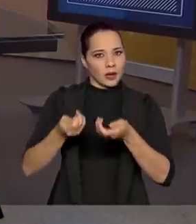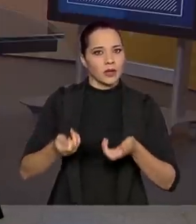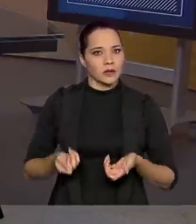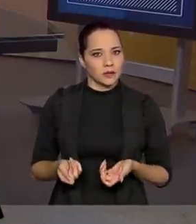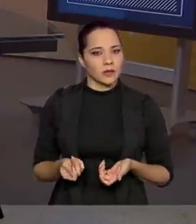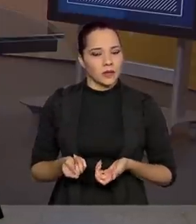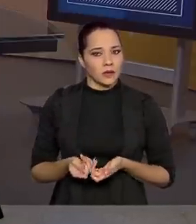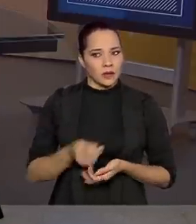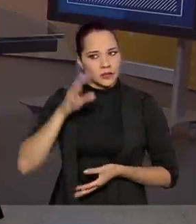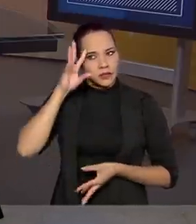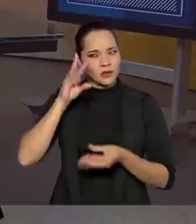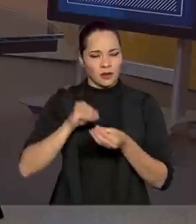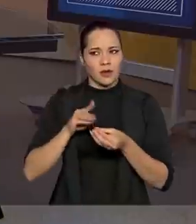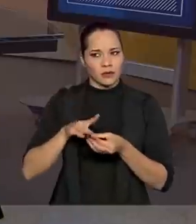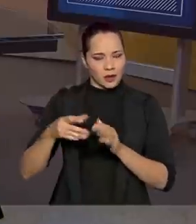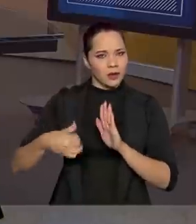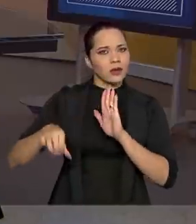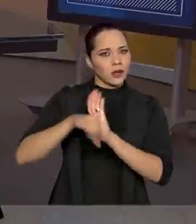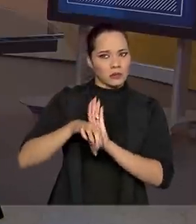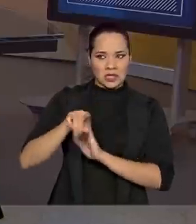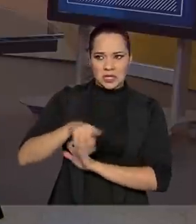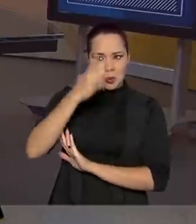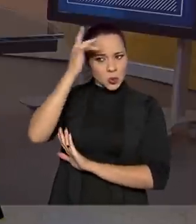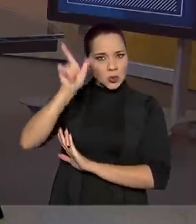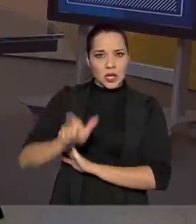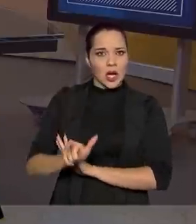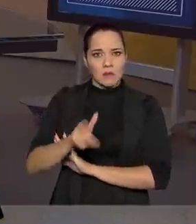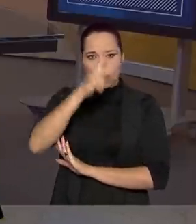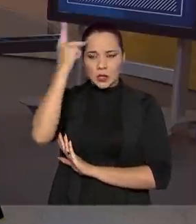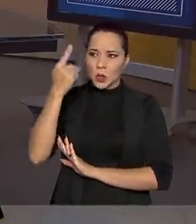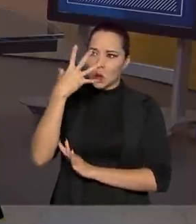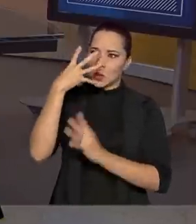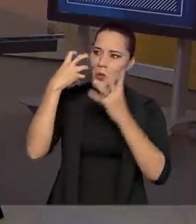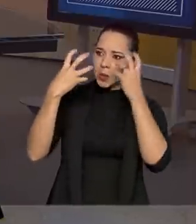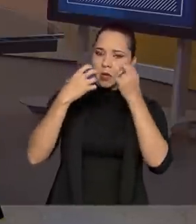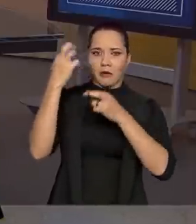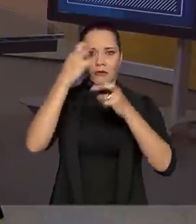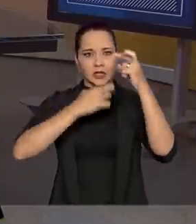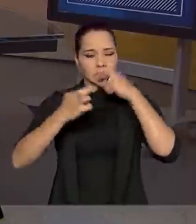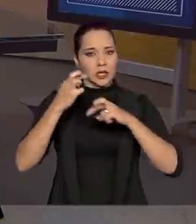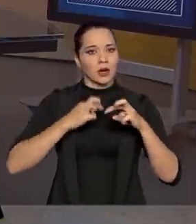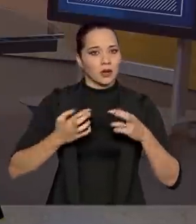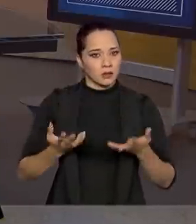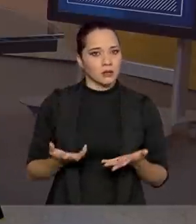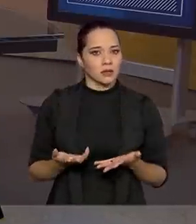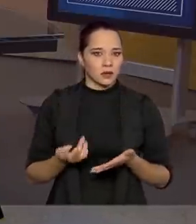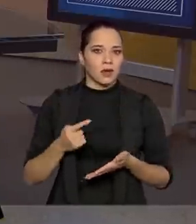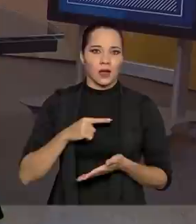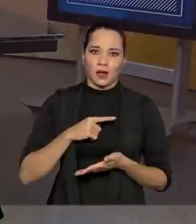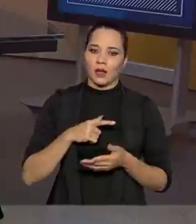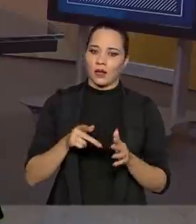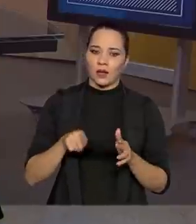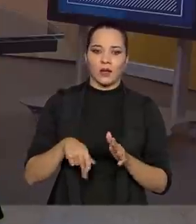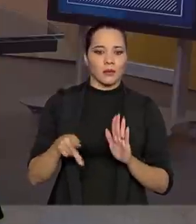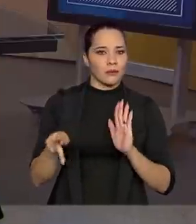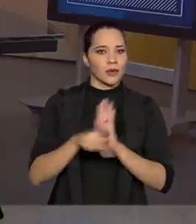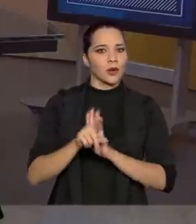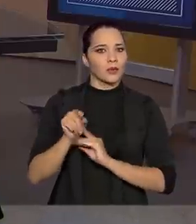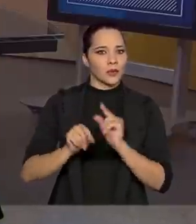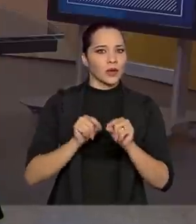e nós entendemos que há uma violação se ele não sabe que está sendo monitorado, registrado, porque são questões relacionadas,